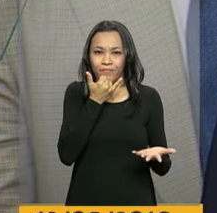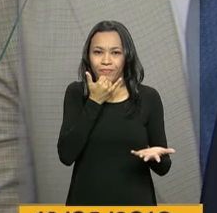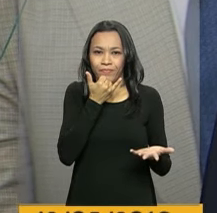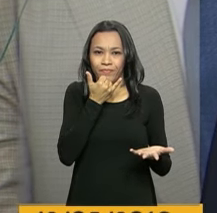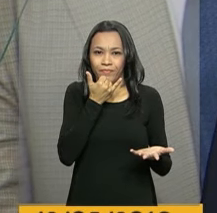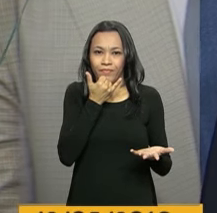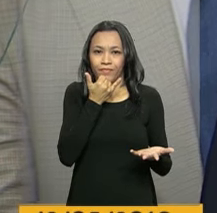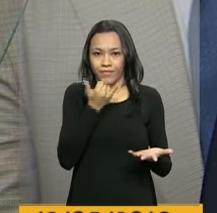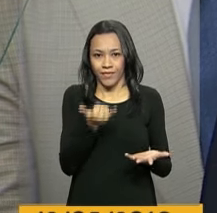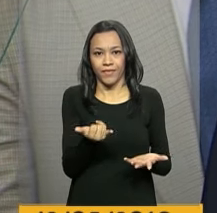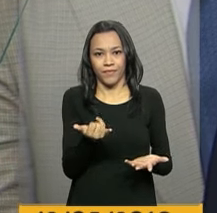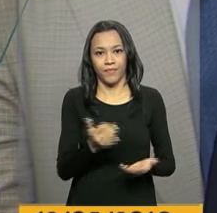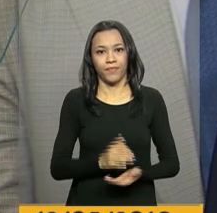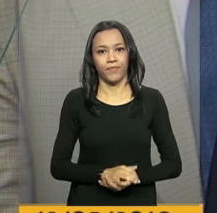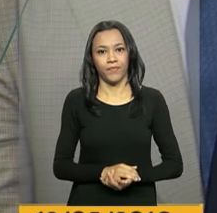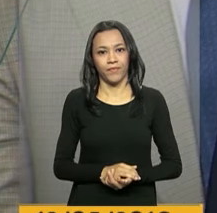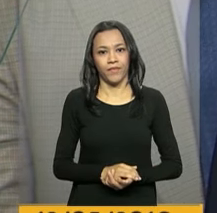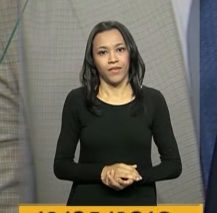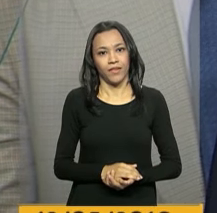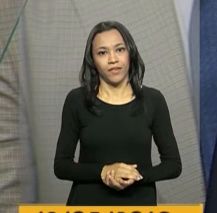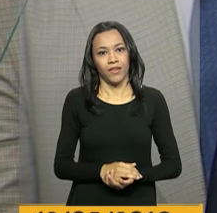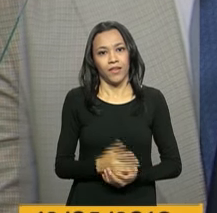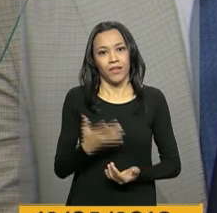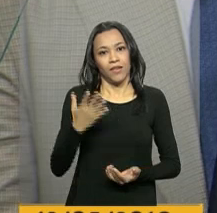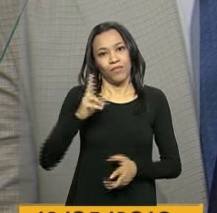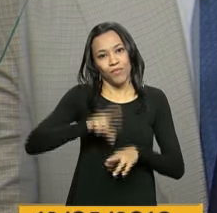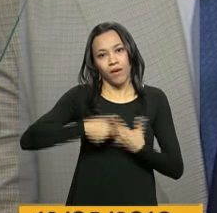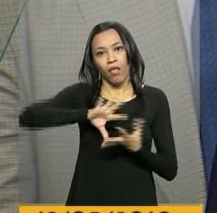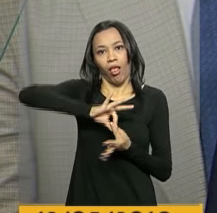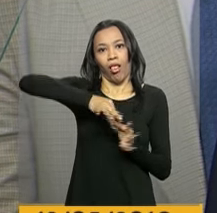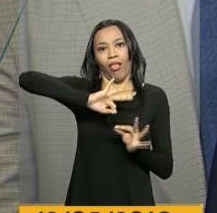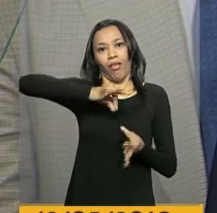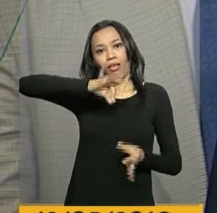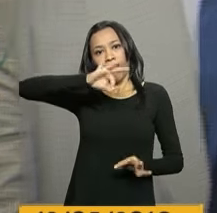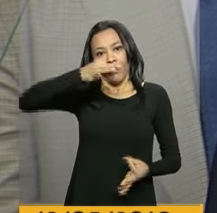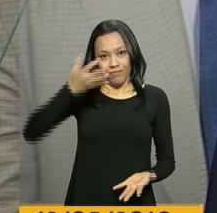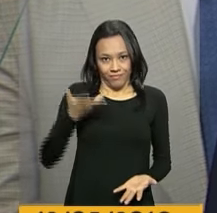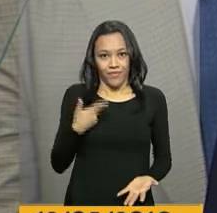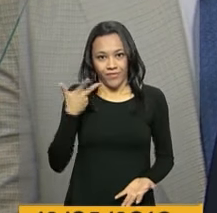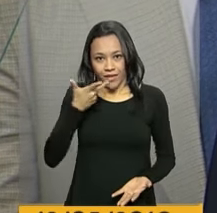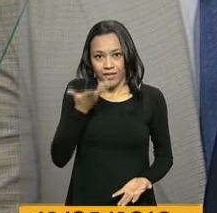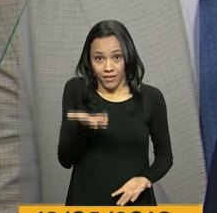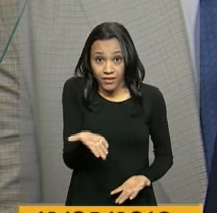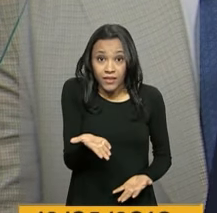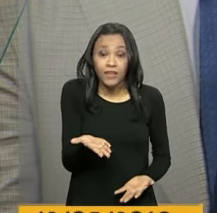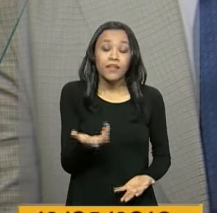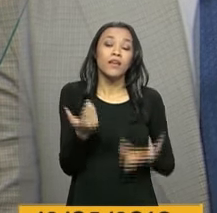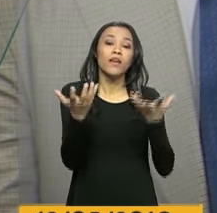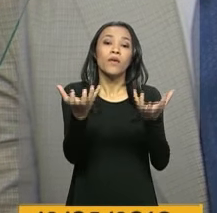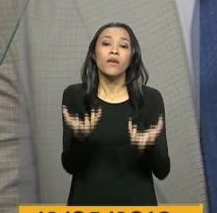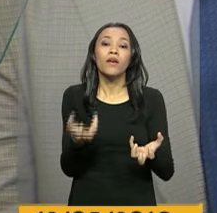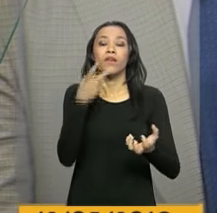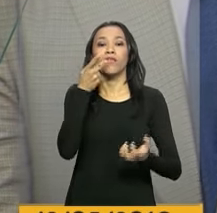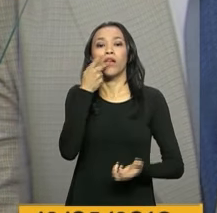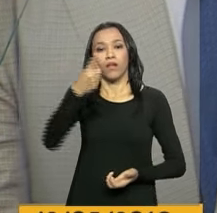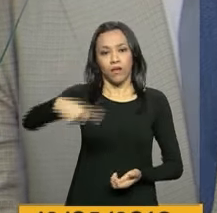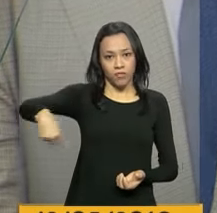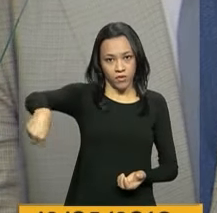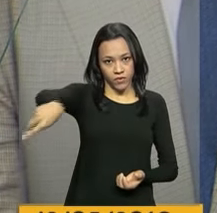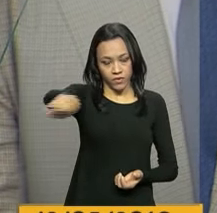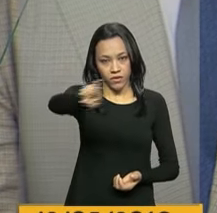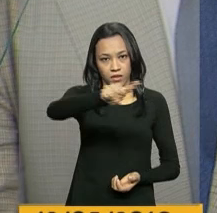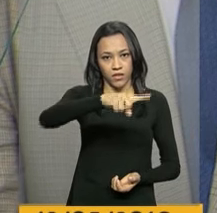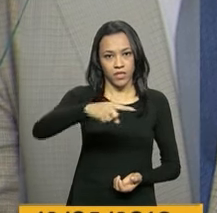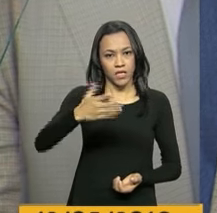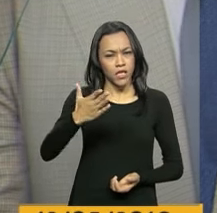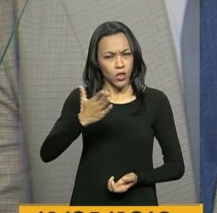para usar um refrão, né? Pelo possível alongado da exposição, eu quero dizer, reiterar,